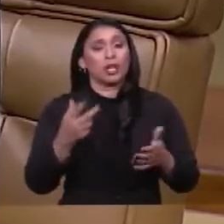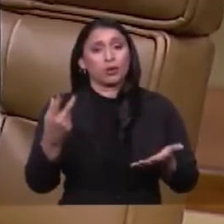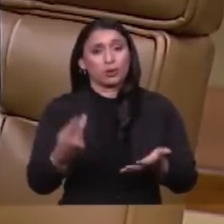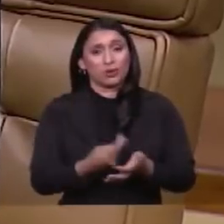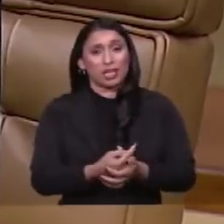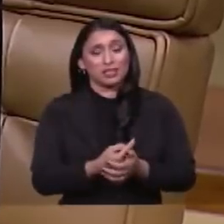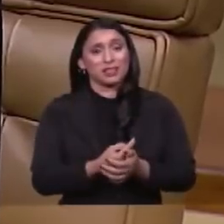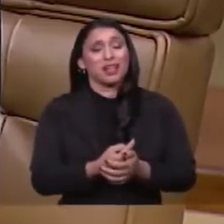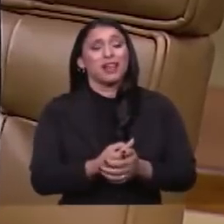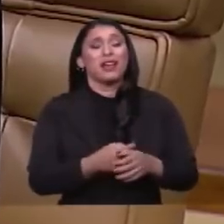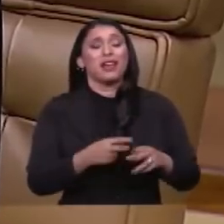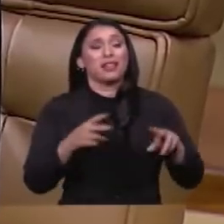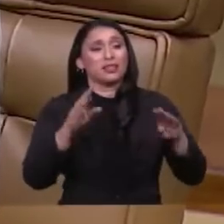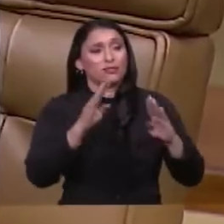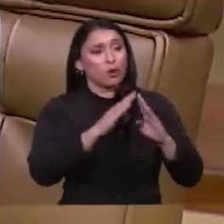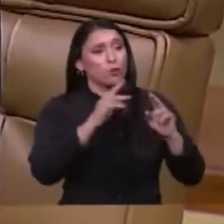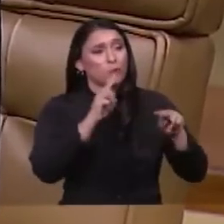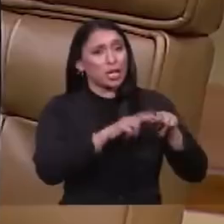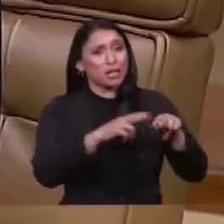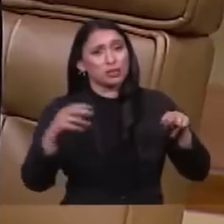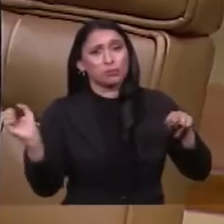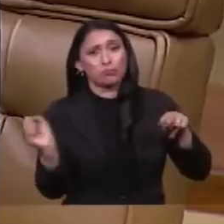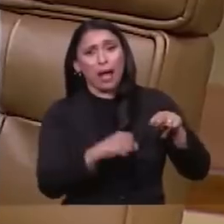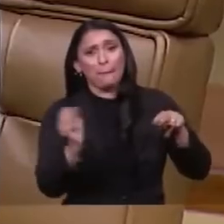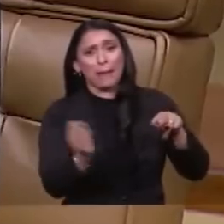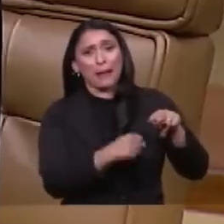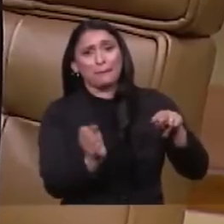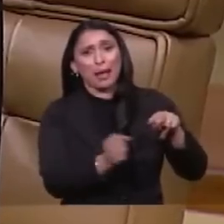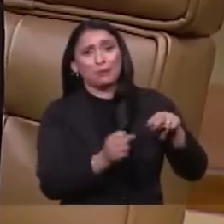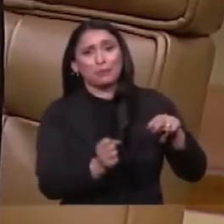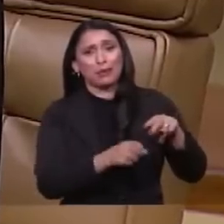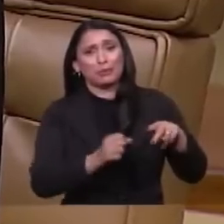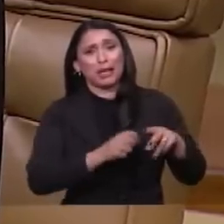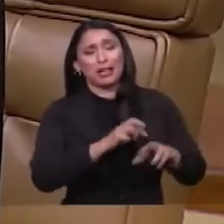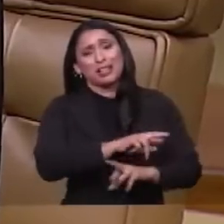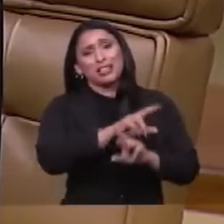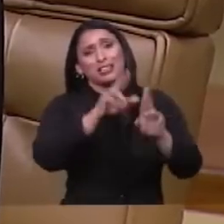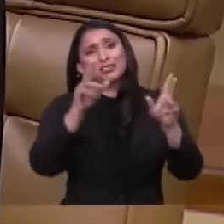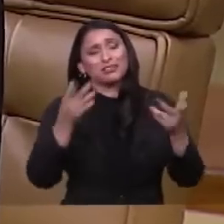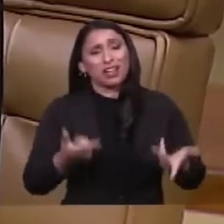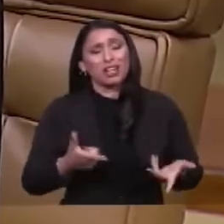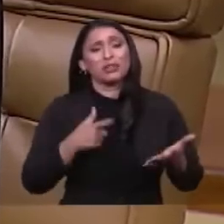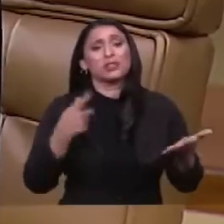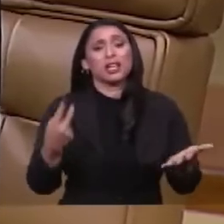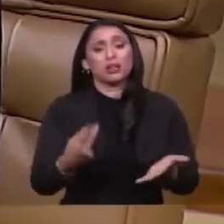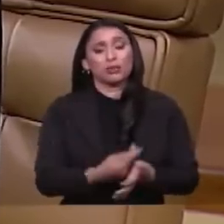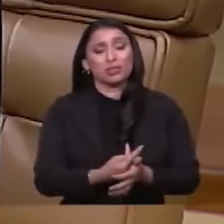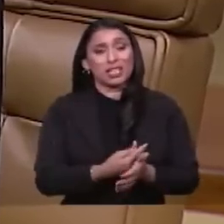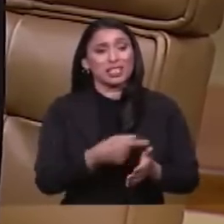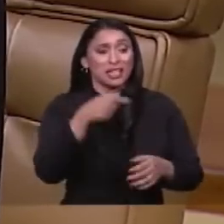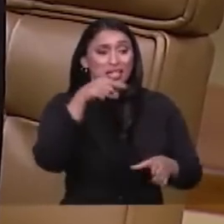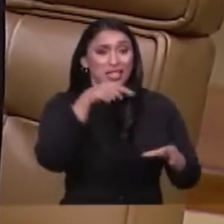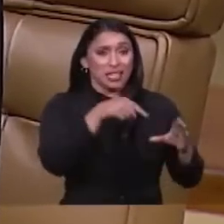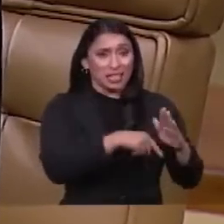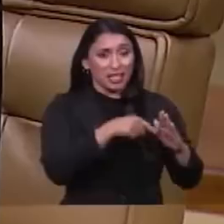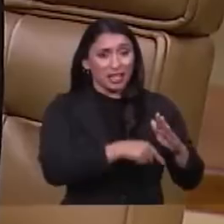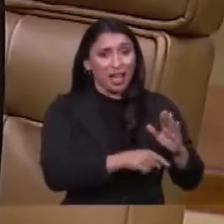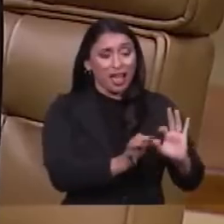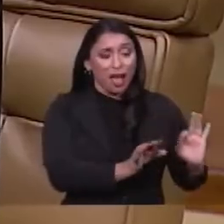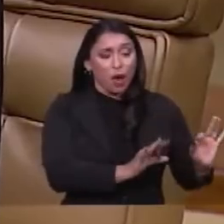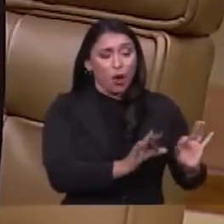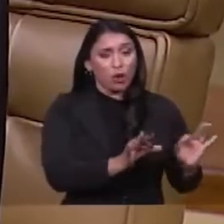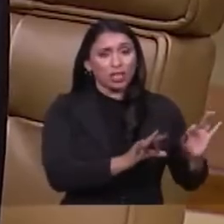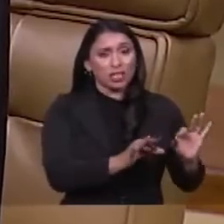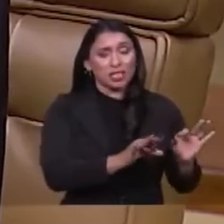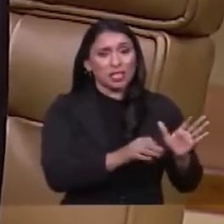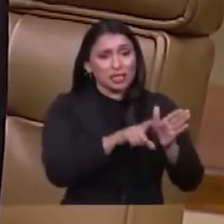em massa e esse encarceramento indevido serve, muitas vezes, como porta de entrada para organizações